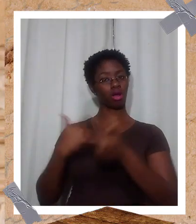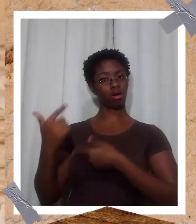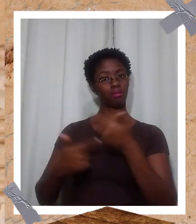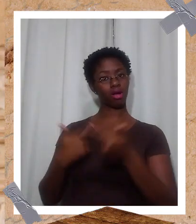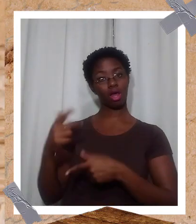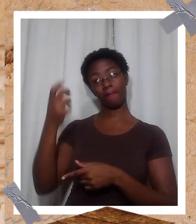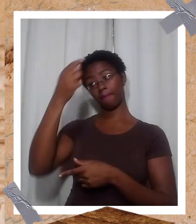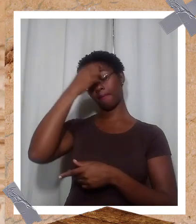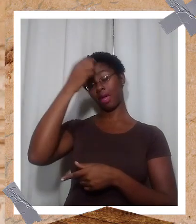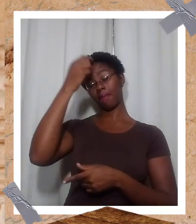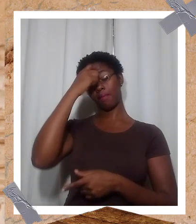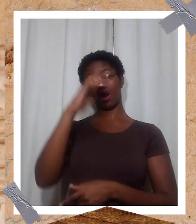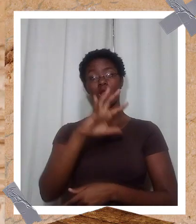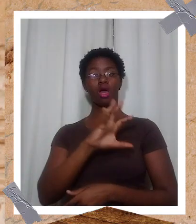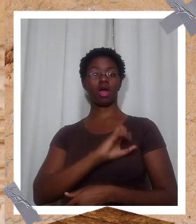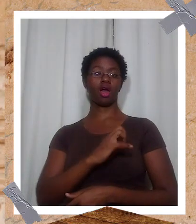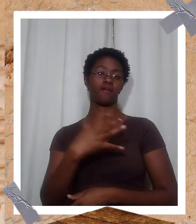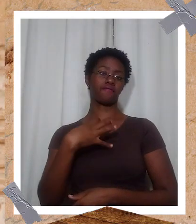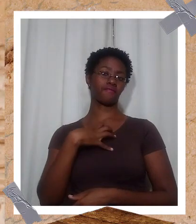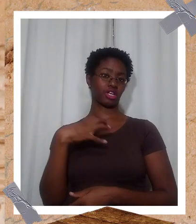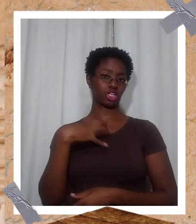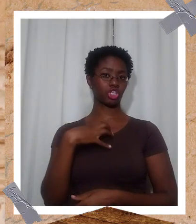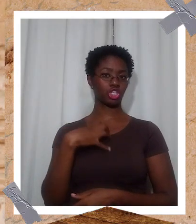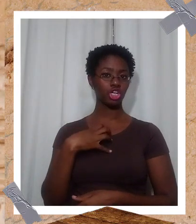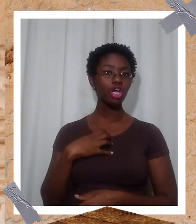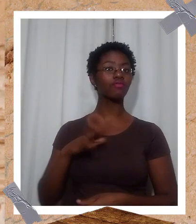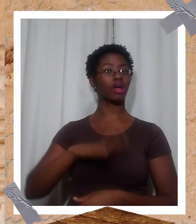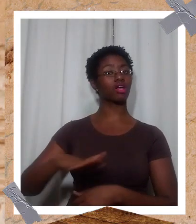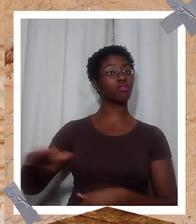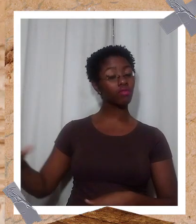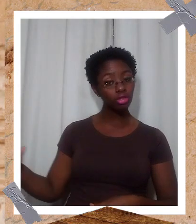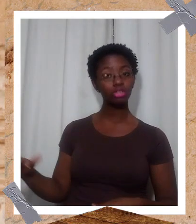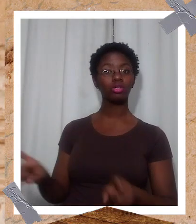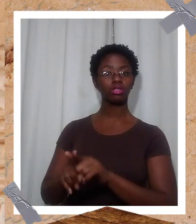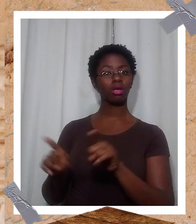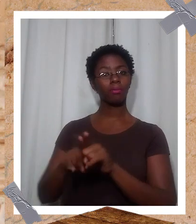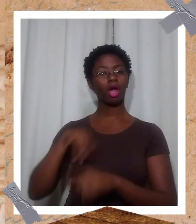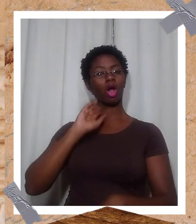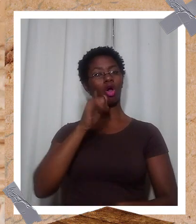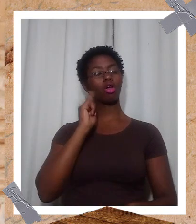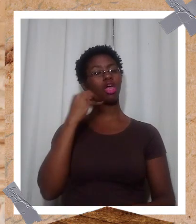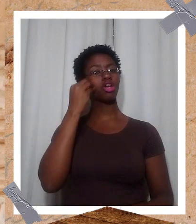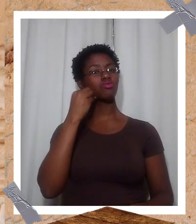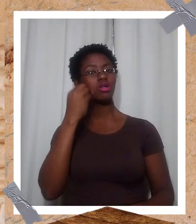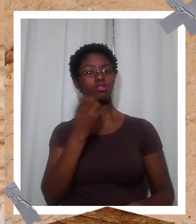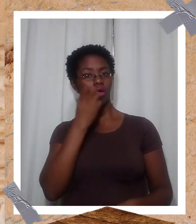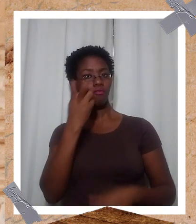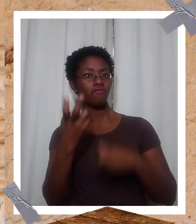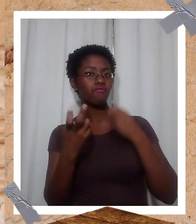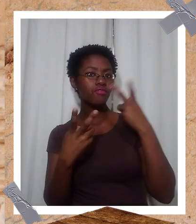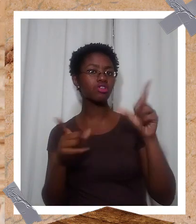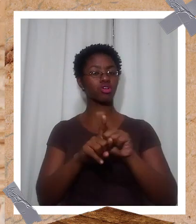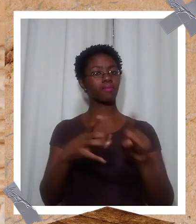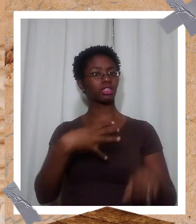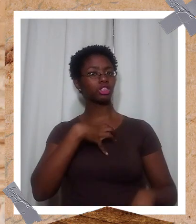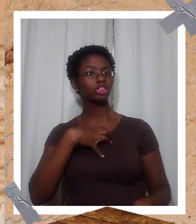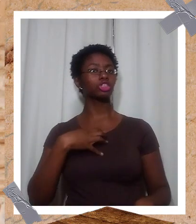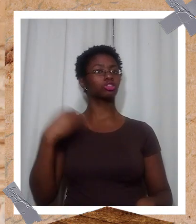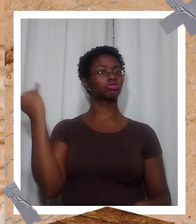da memória afetiva, e narrar essas minhas experiências do que eu vejo, do que eu sinto, do que eu